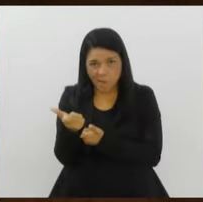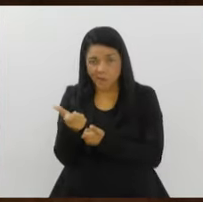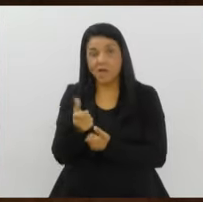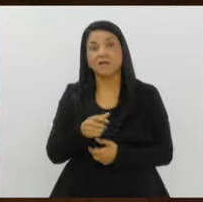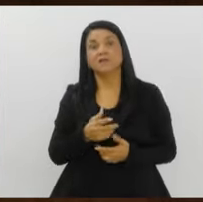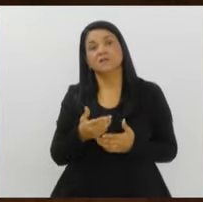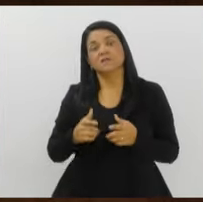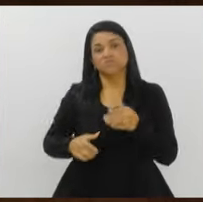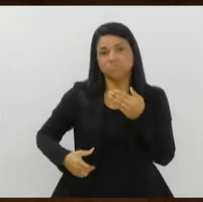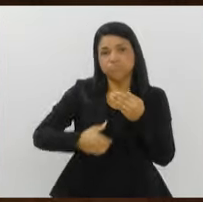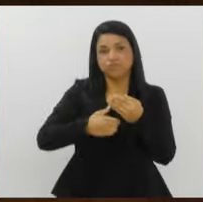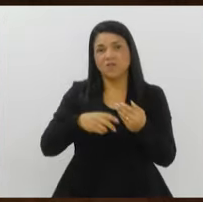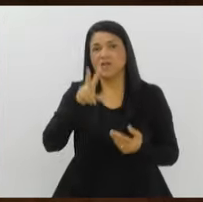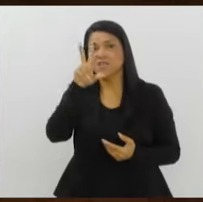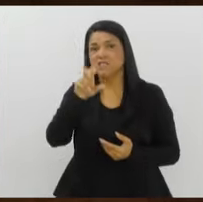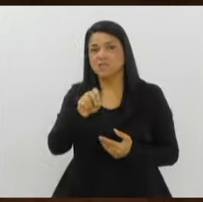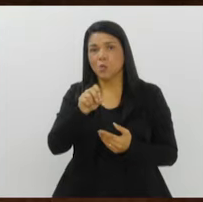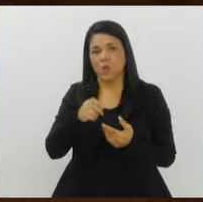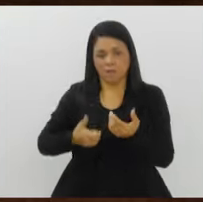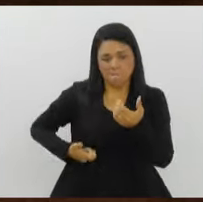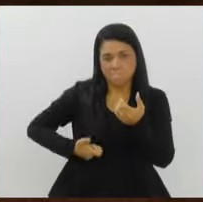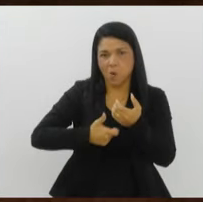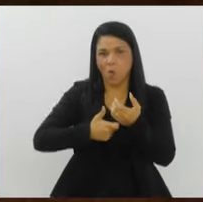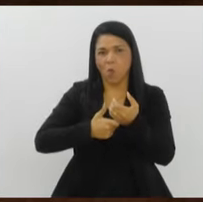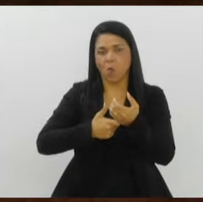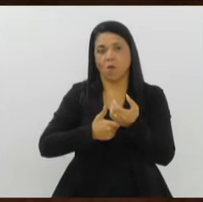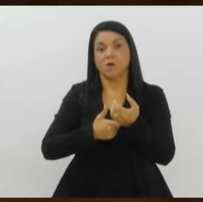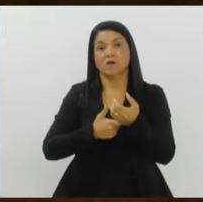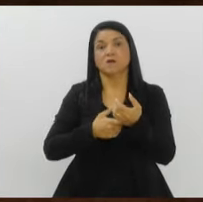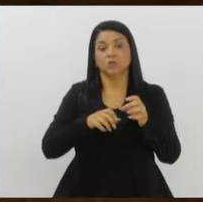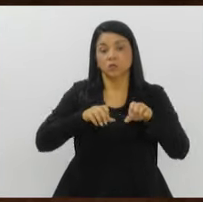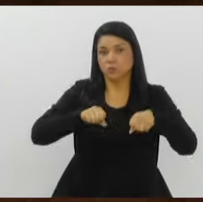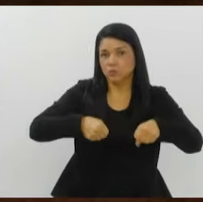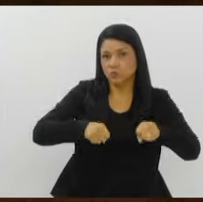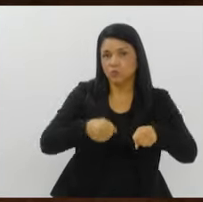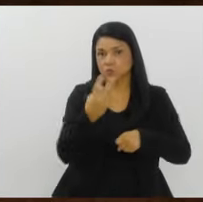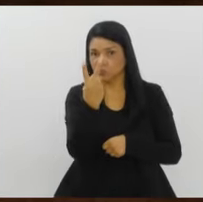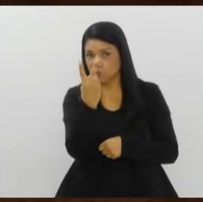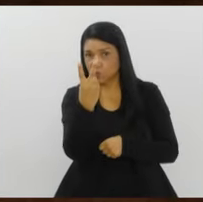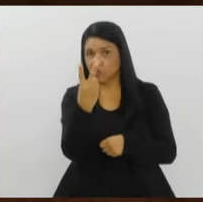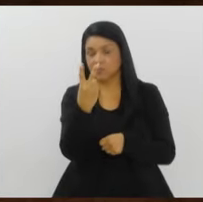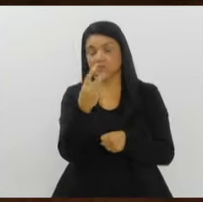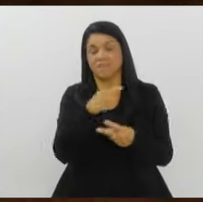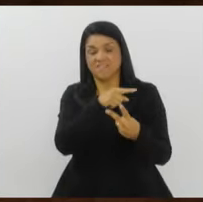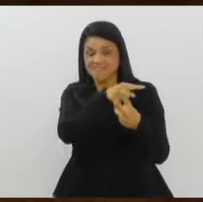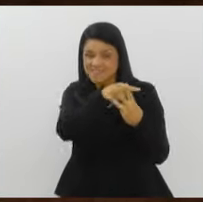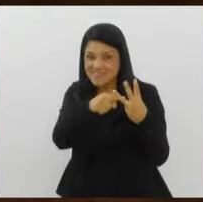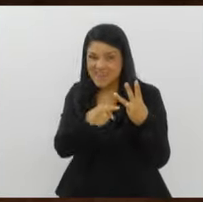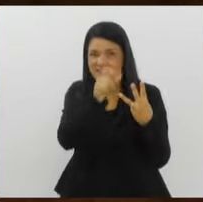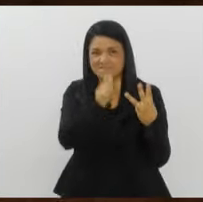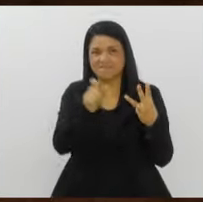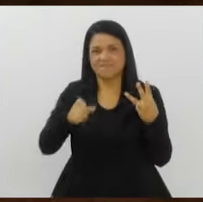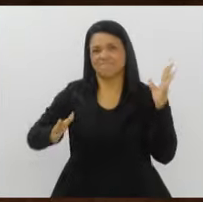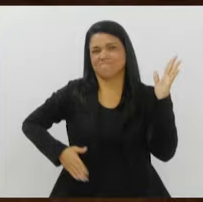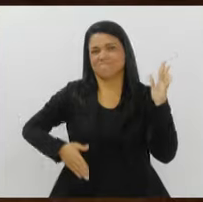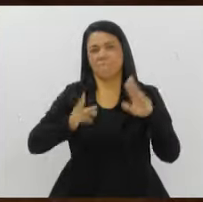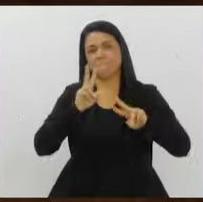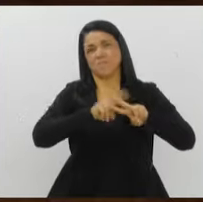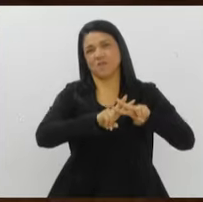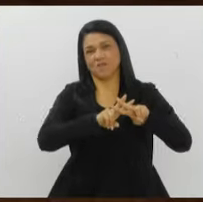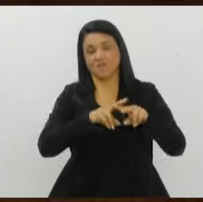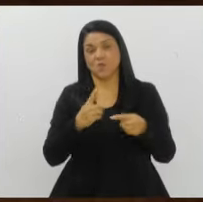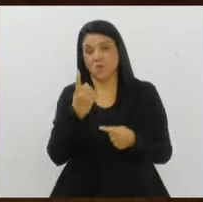munições. É isso que as pessoas estão enfrentando. 2 motos roubadas, mas foram 3 elementos presos. Um tomou um tiro no